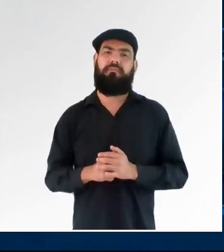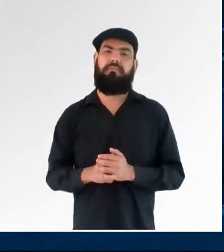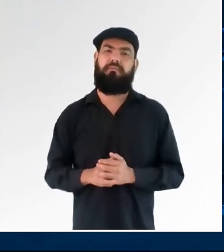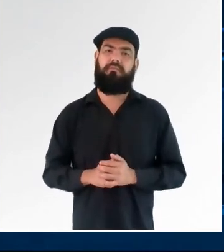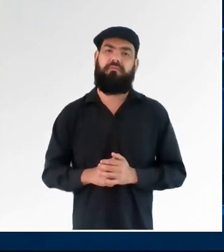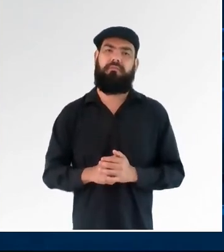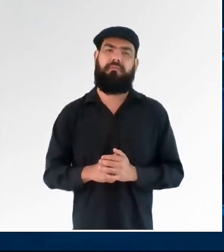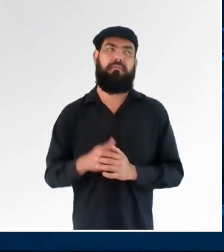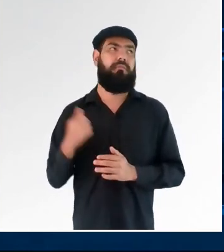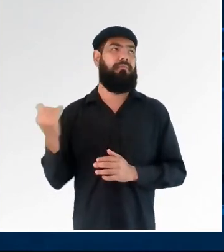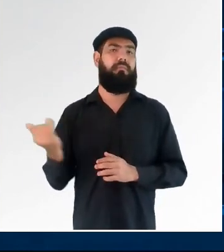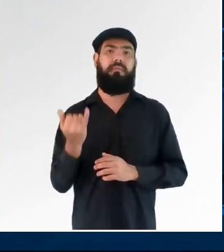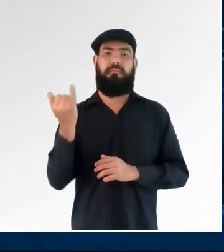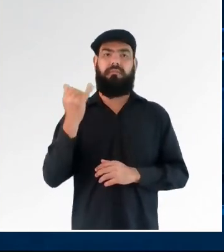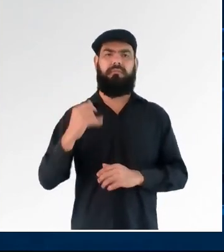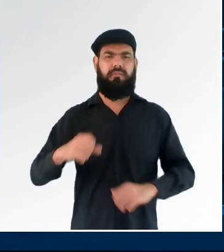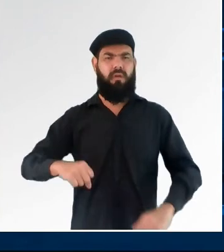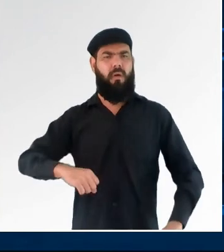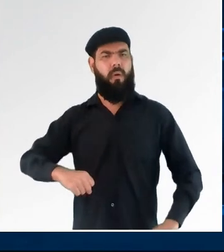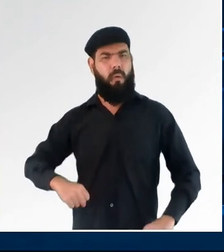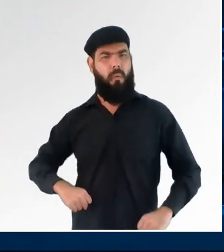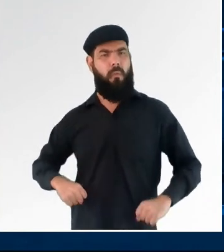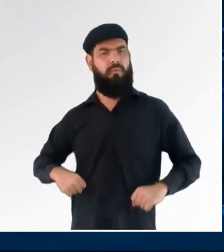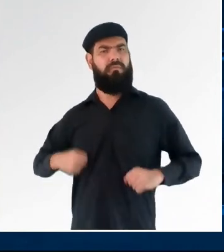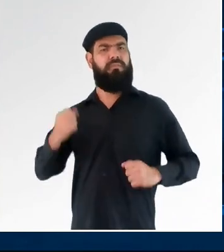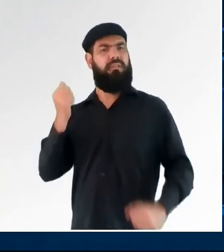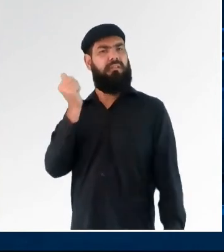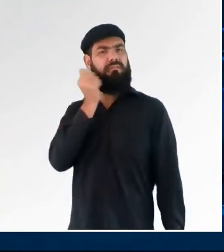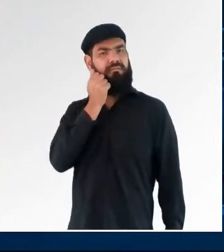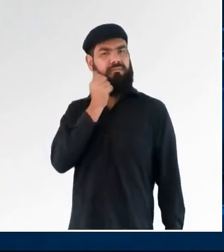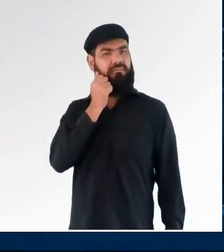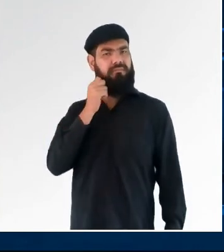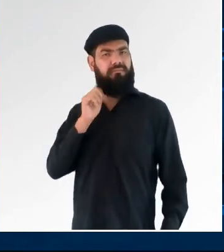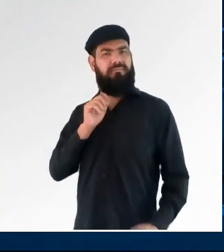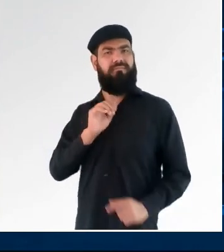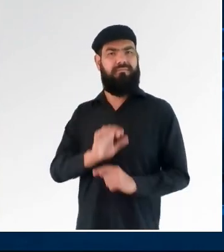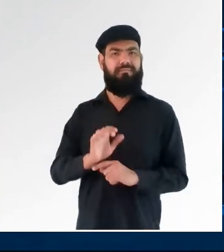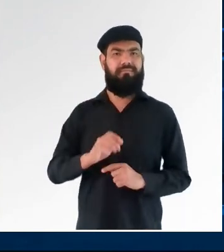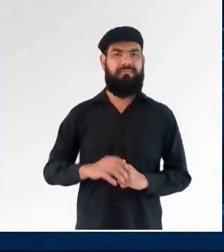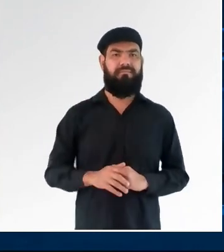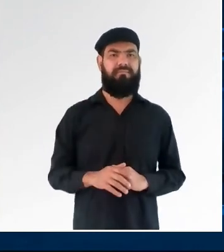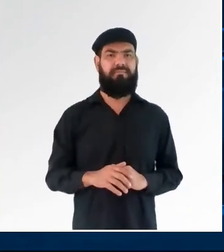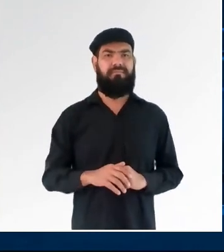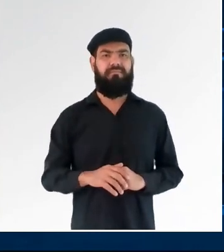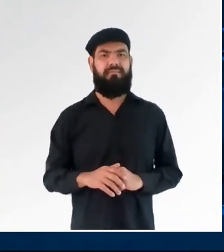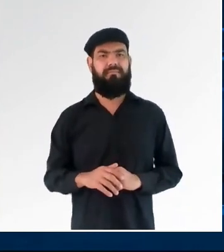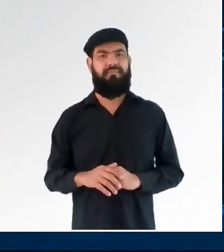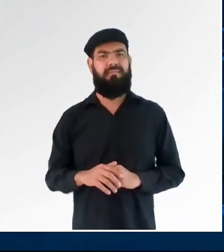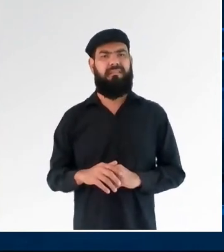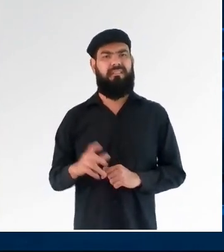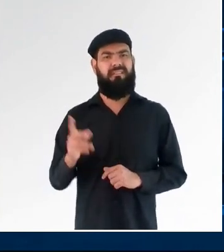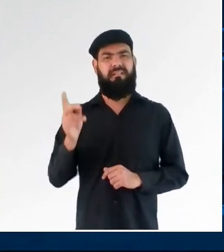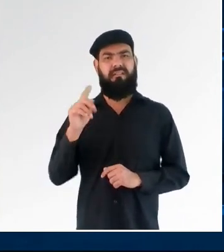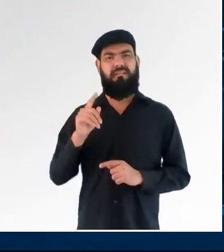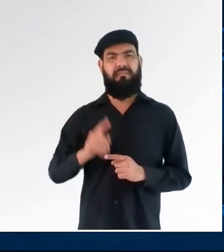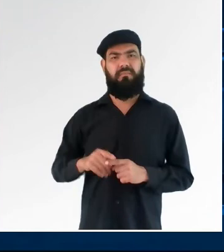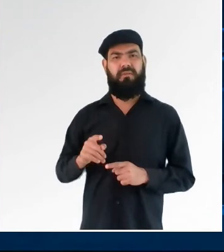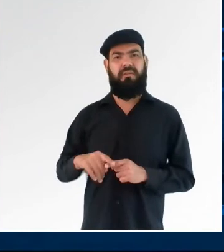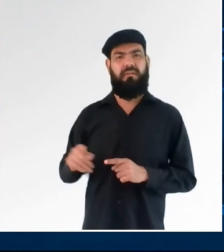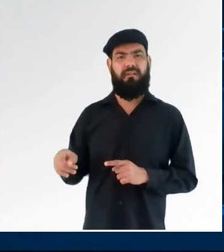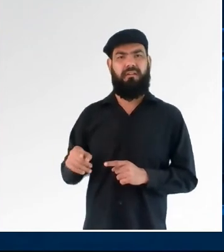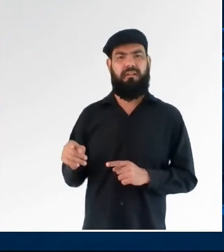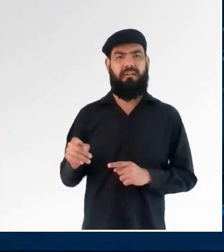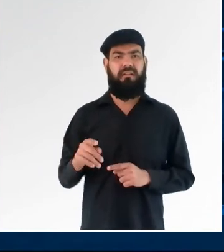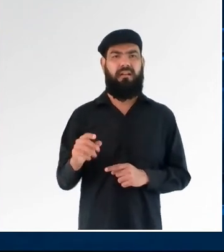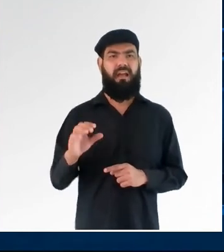ser ousado o suficiente para apostar em uma estética cafona. Olha só, essa palavra já é cafona, né? Cafona já é